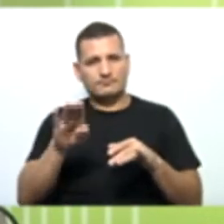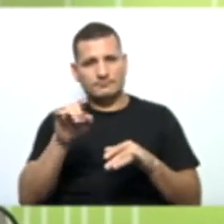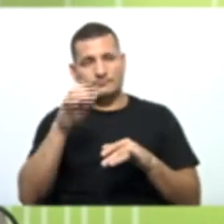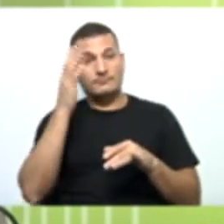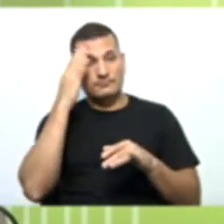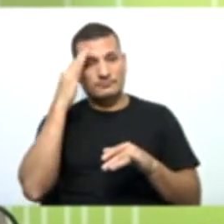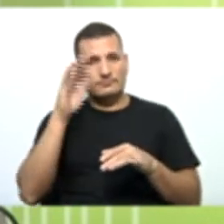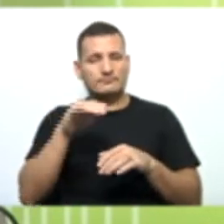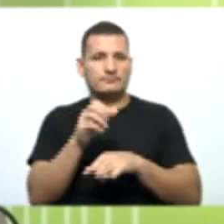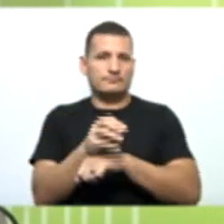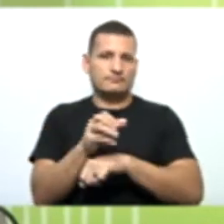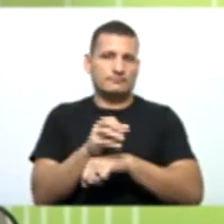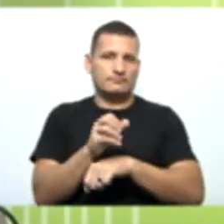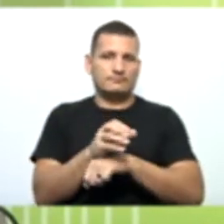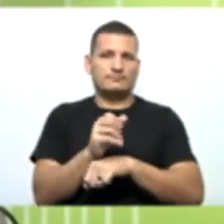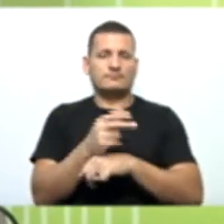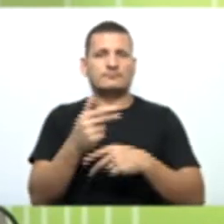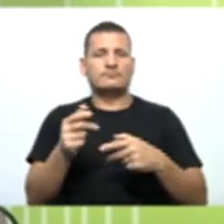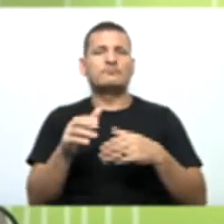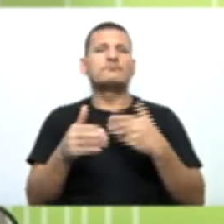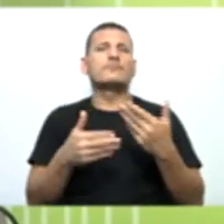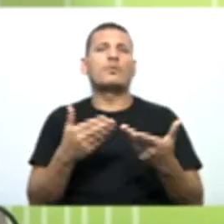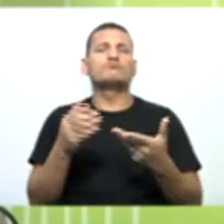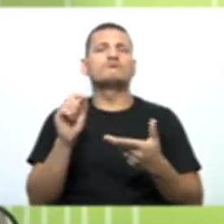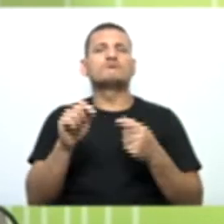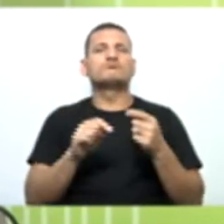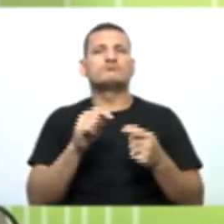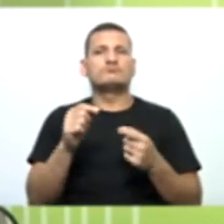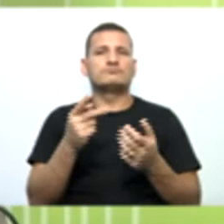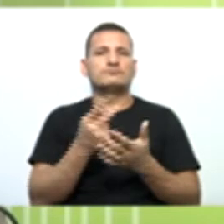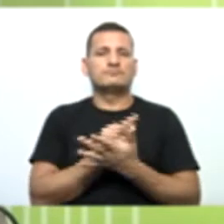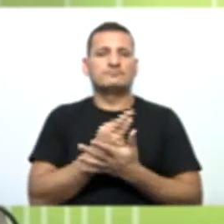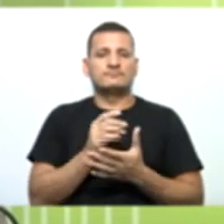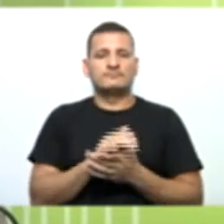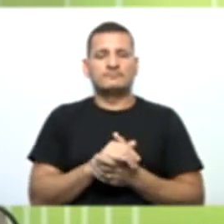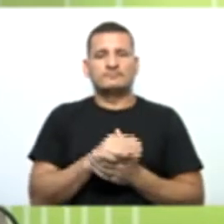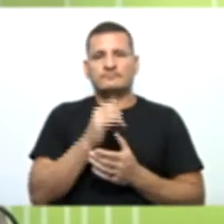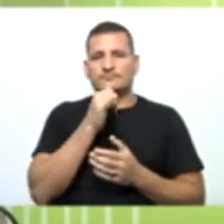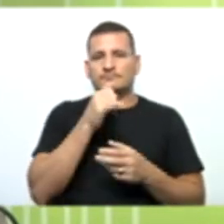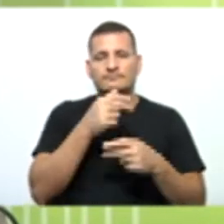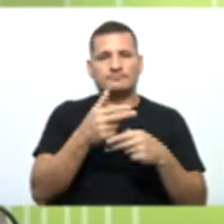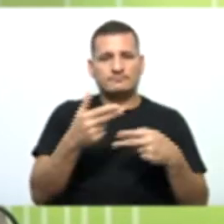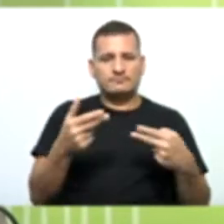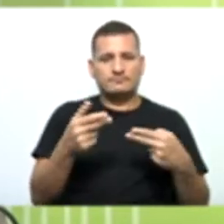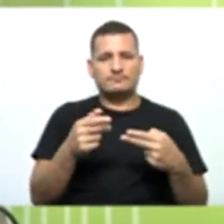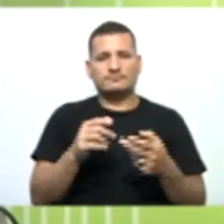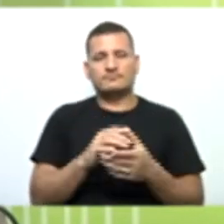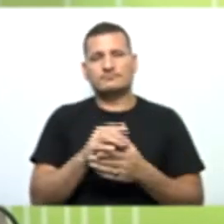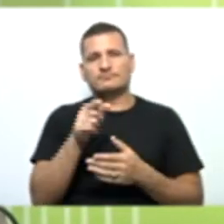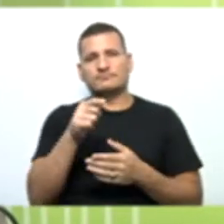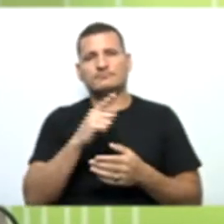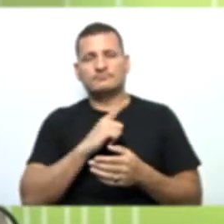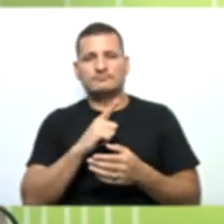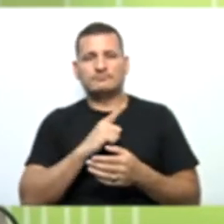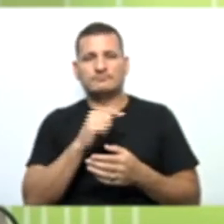orientado a objeto. Então, o que vai acontecer? Um objeto, por exemplo, quando você tem lá